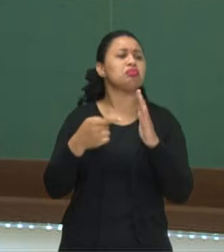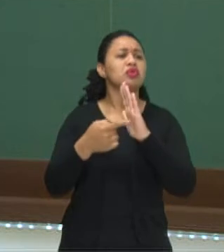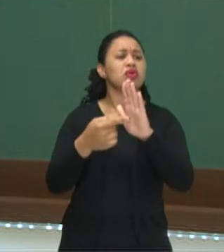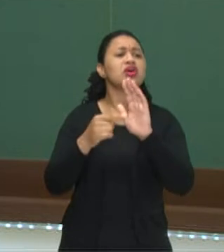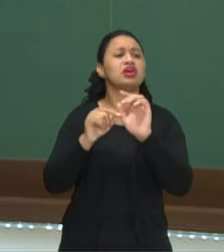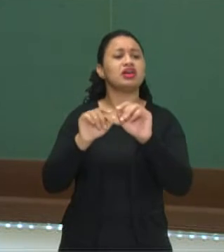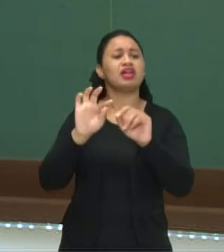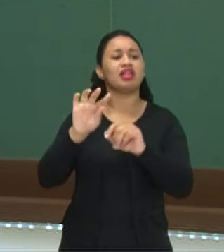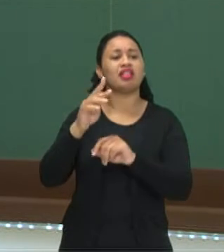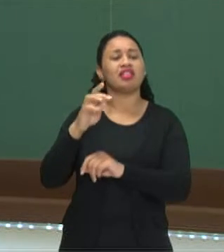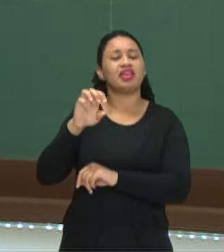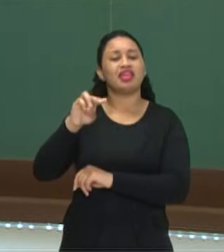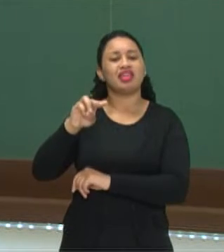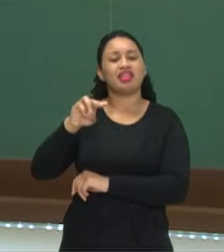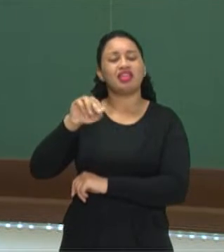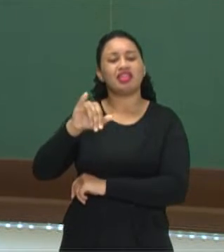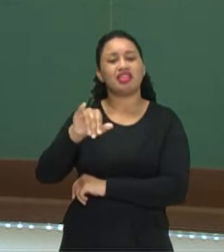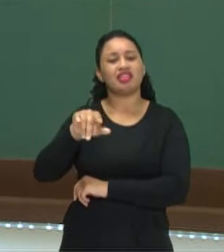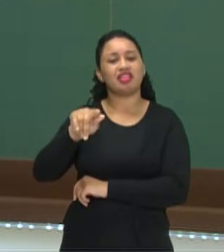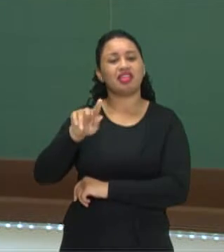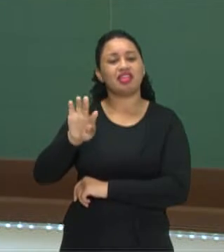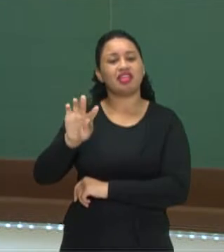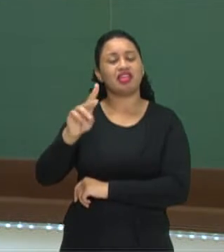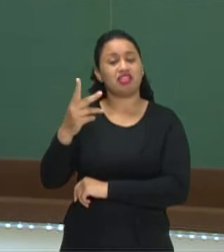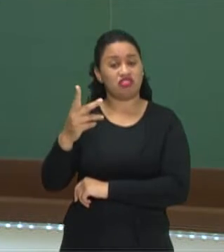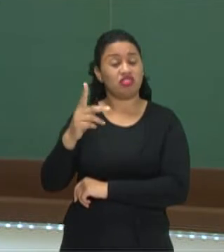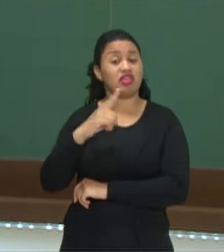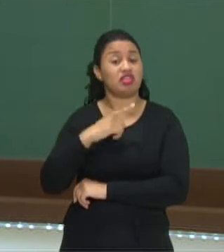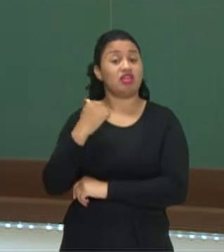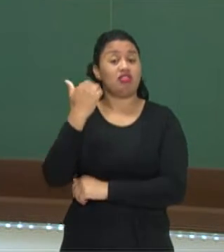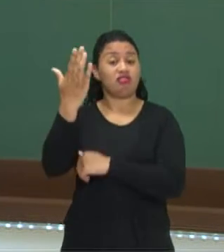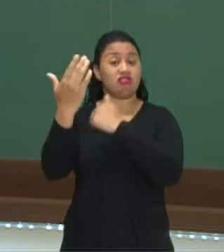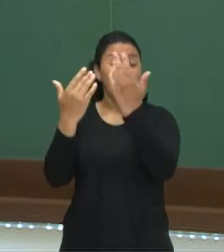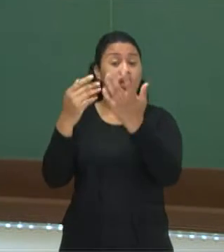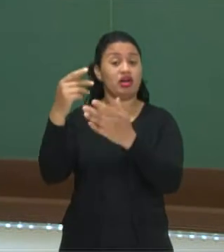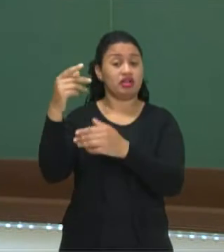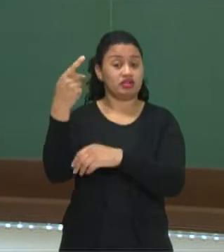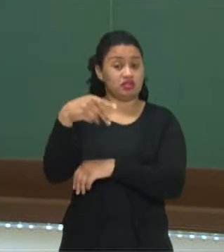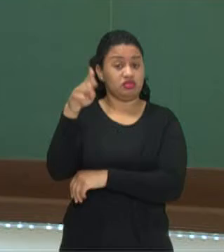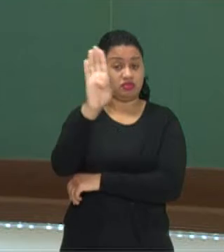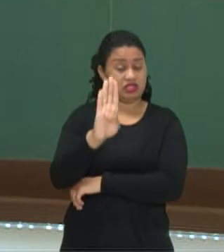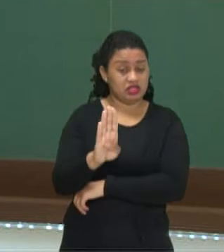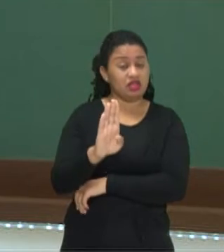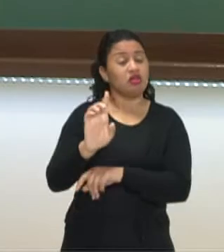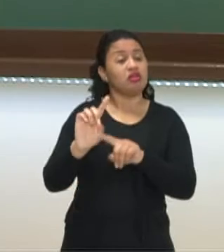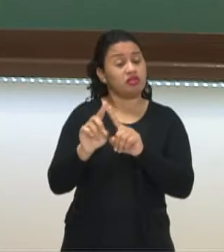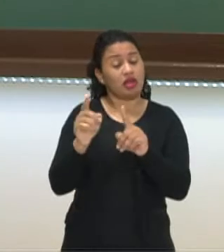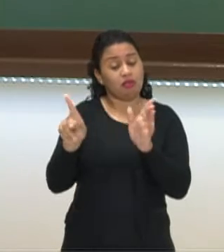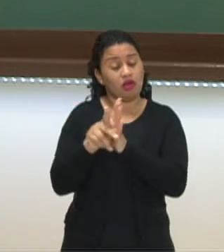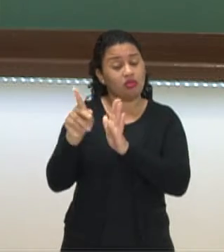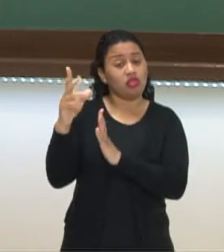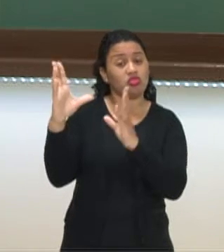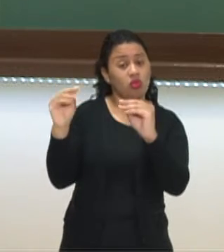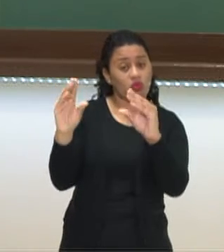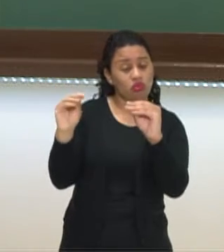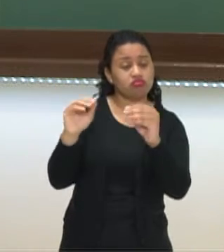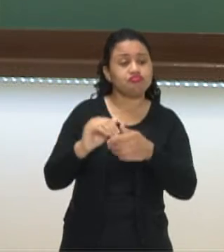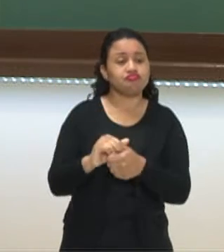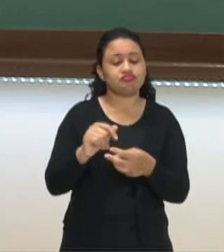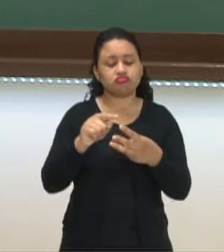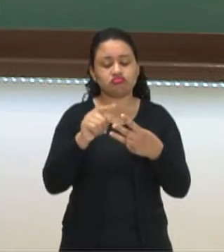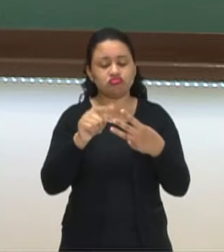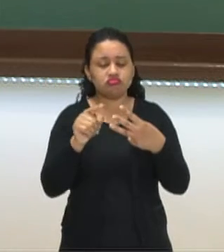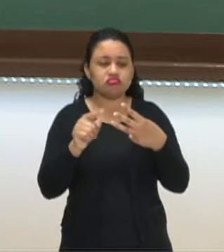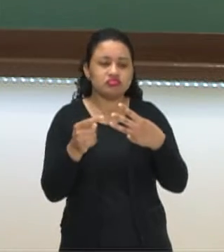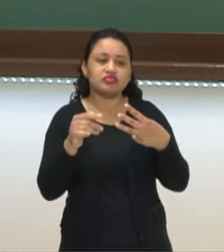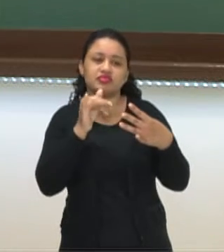The Night que existe fora do país, que é o programa De Noite. Bom, esses 3 programas que a